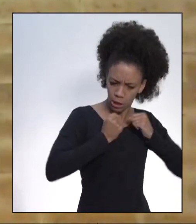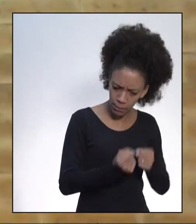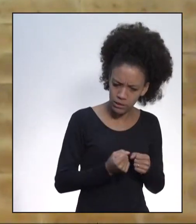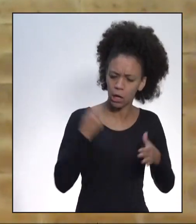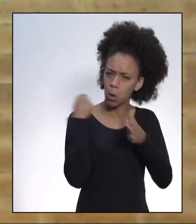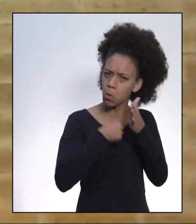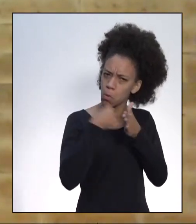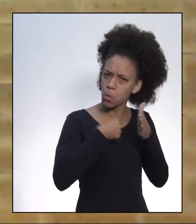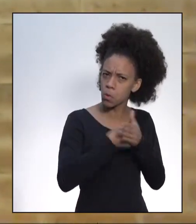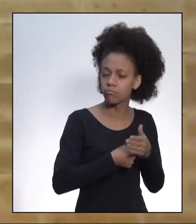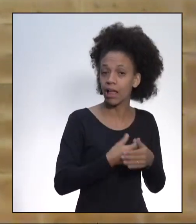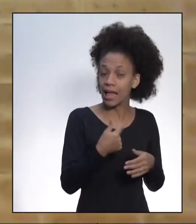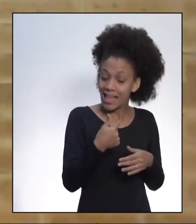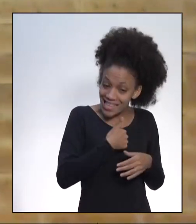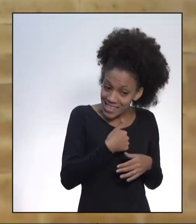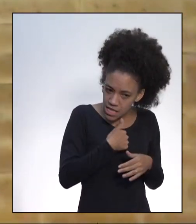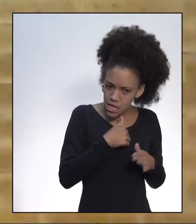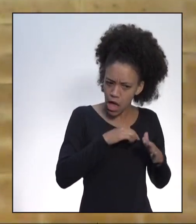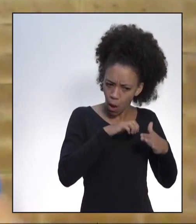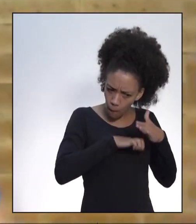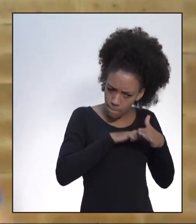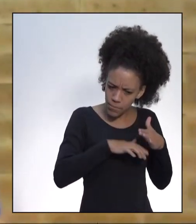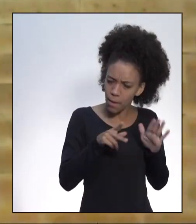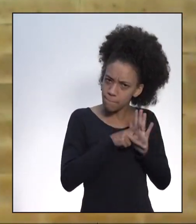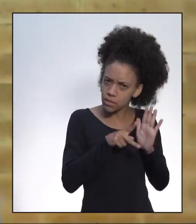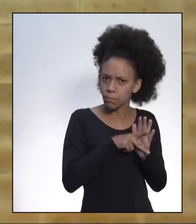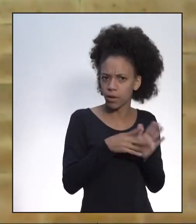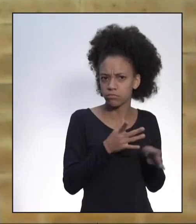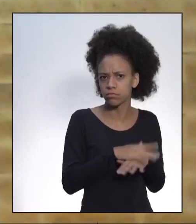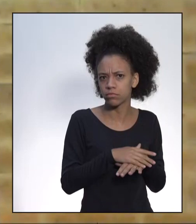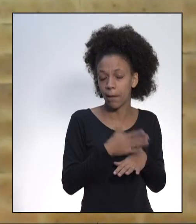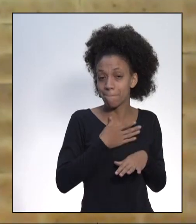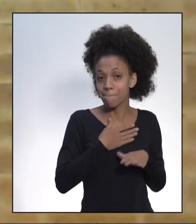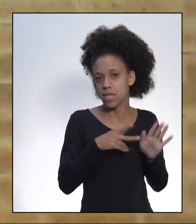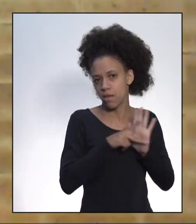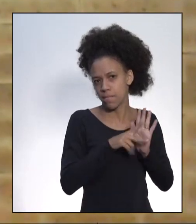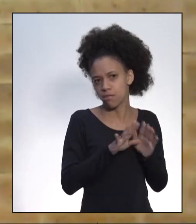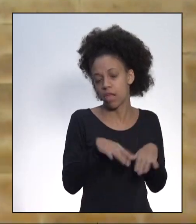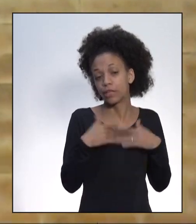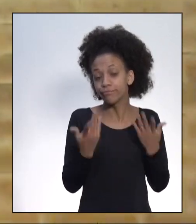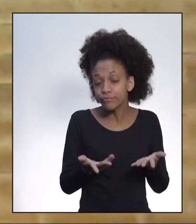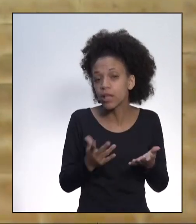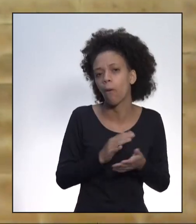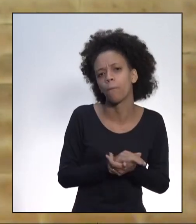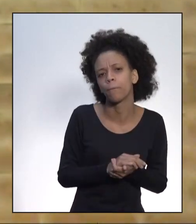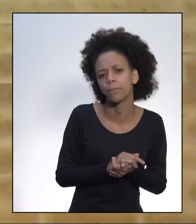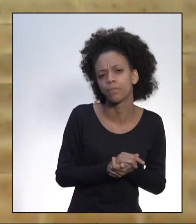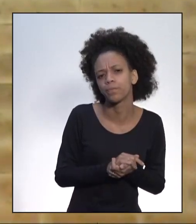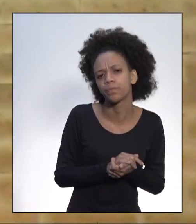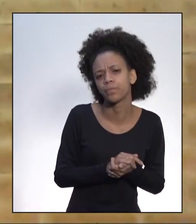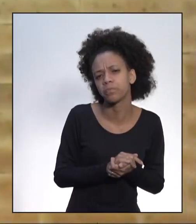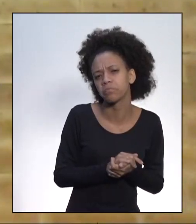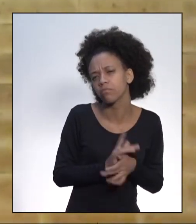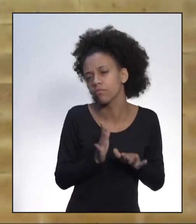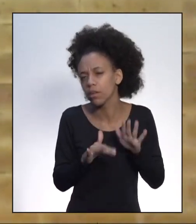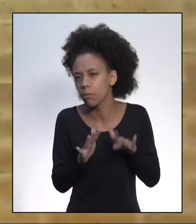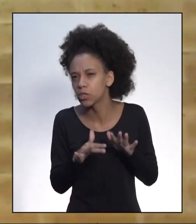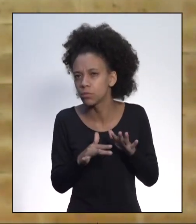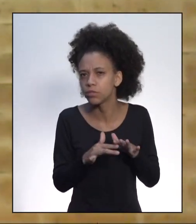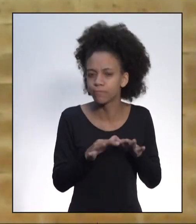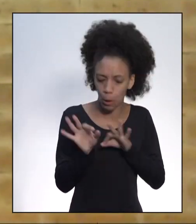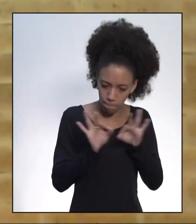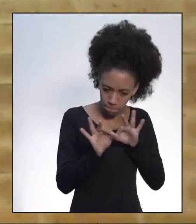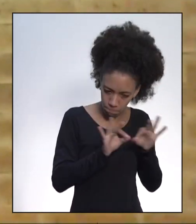atrás e eu começar a dar aula de inglês, mas a partir da minha empresa. E aí eu já logo, depois de um tempo, montei minha